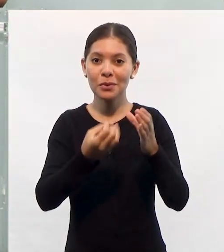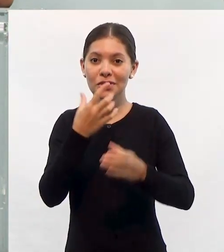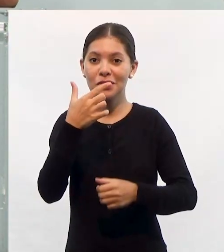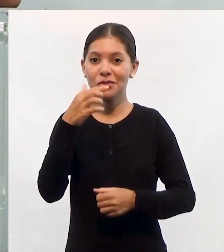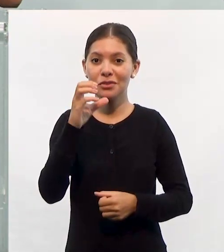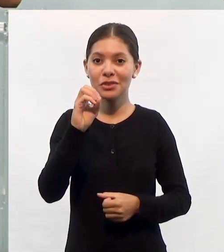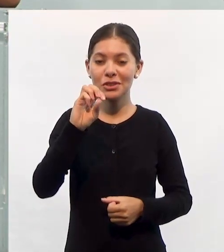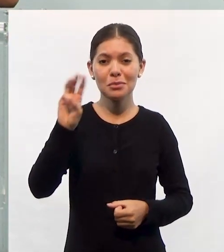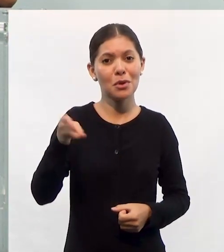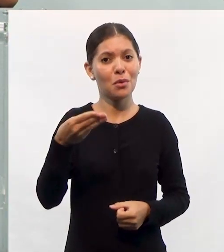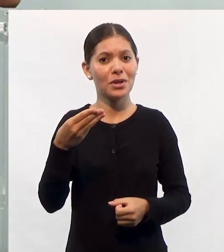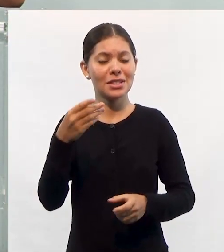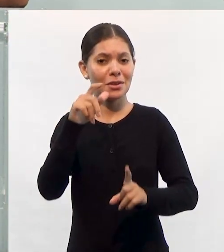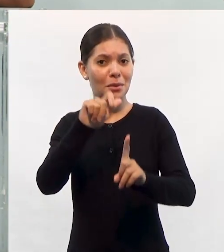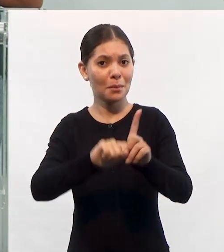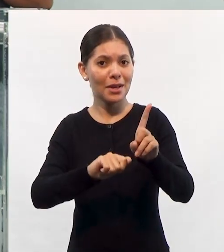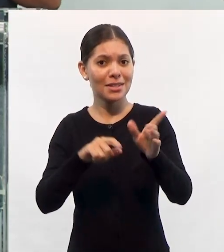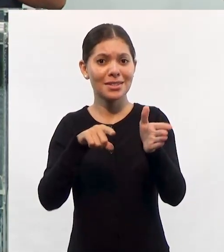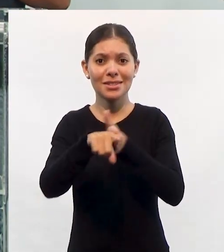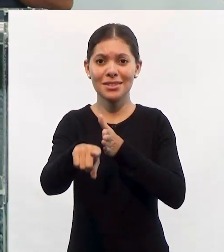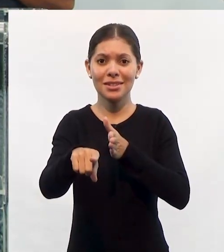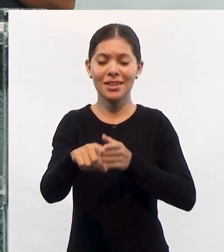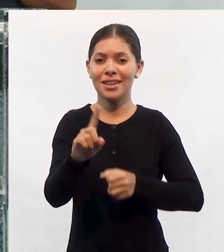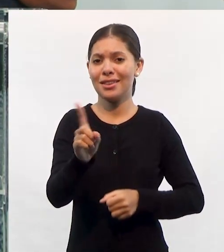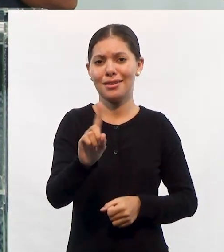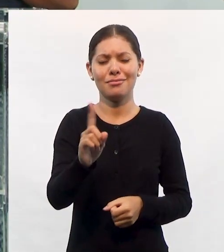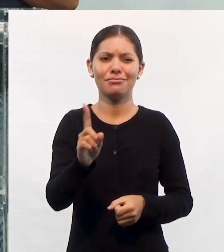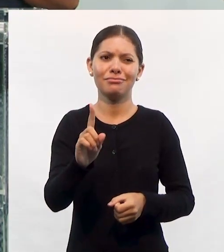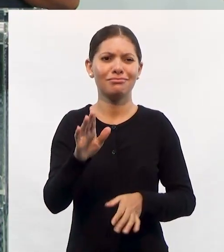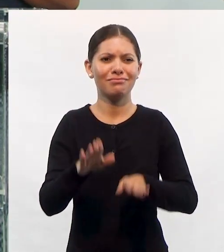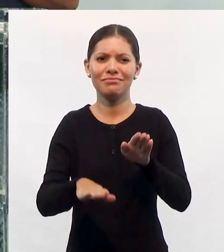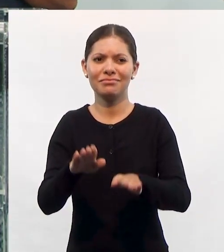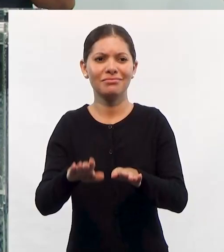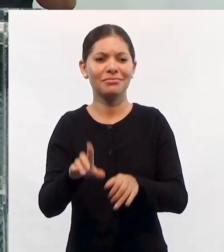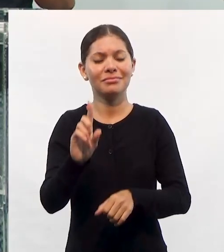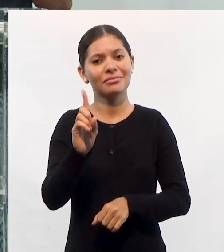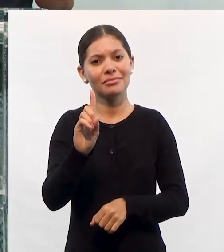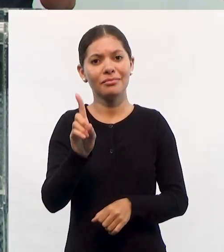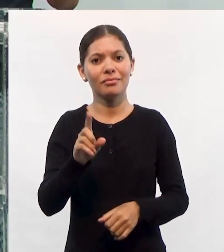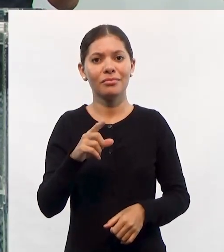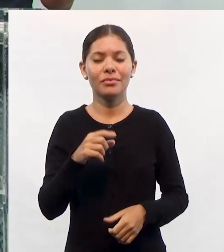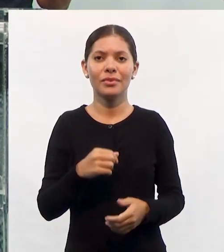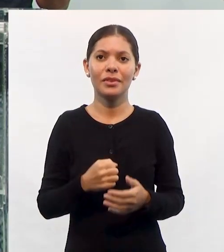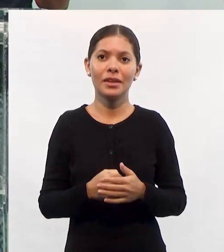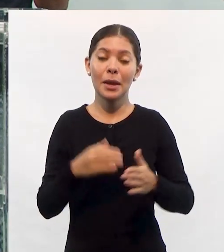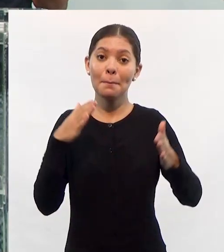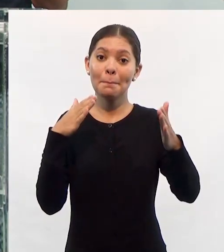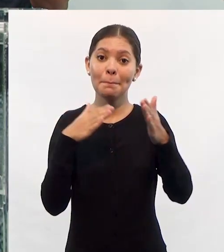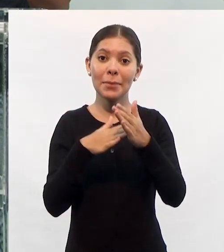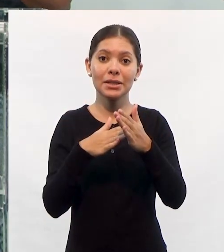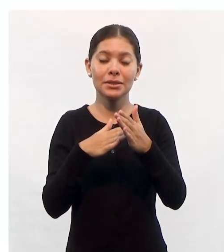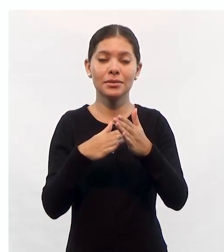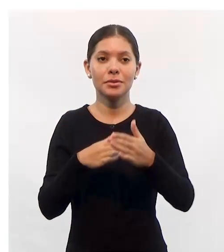de litros de leite todo mês? Provavelmente não. A capacidade instalada é a capacidade